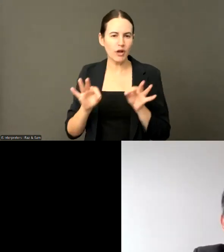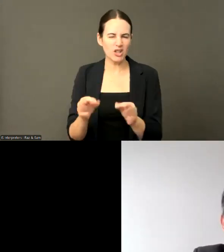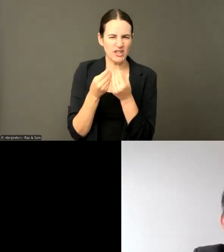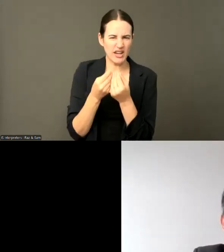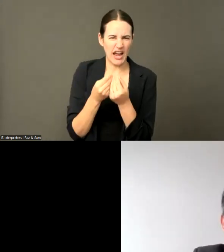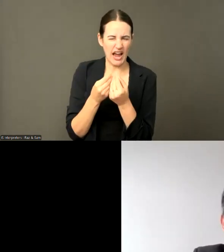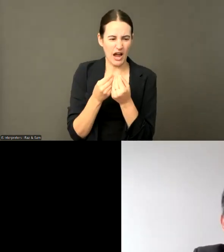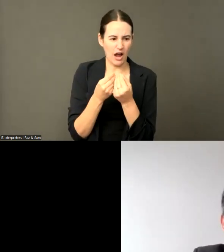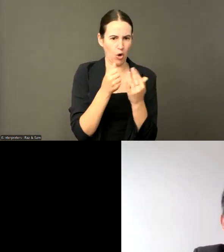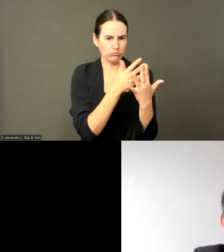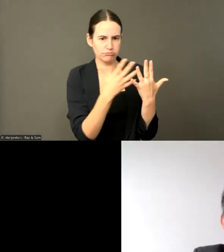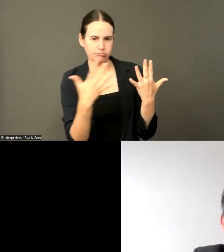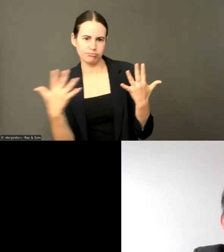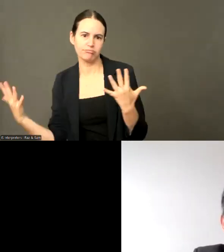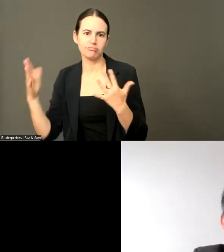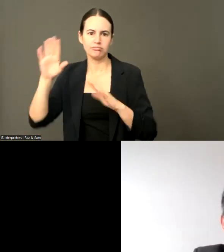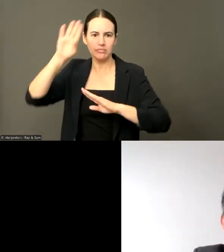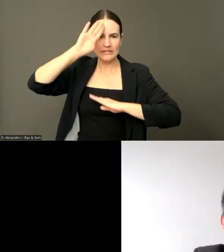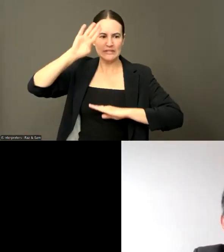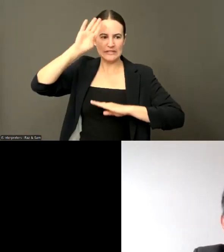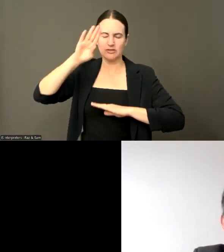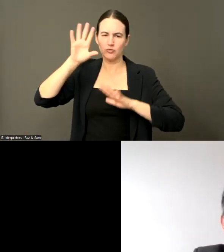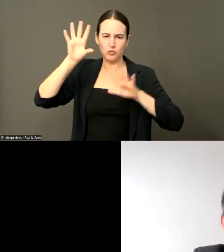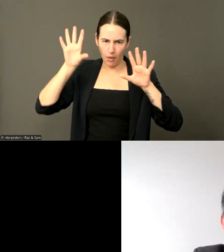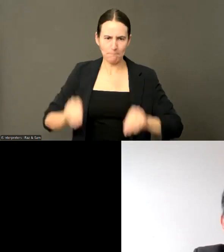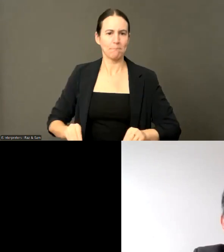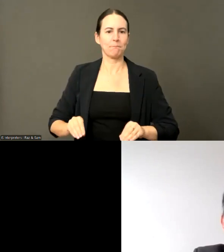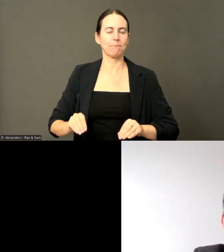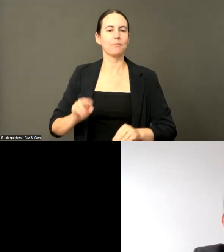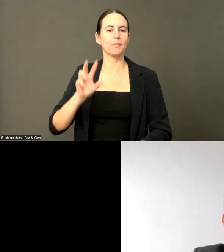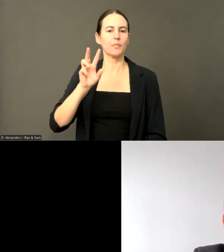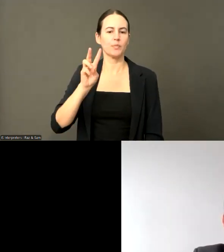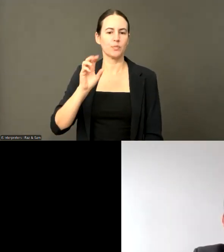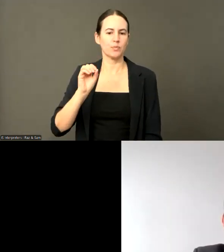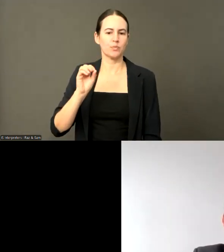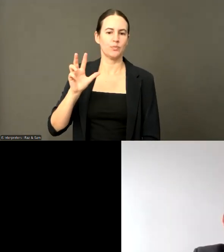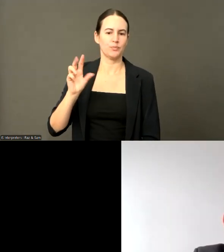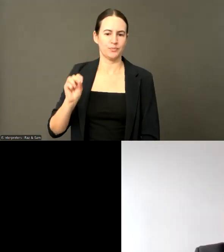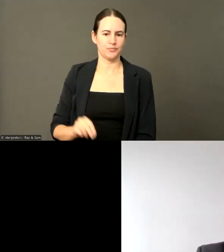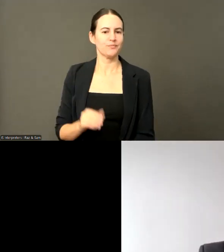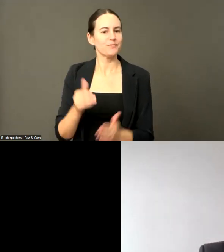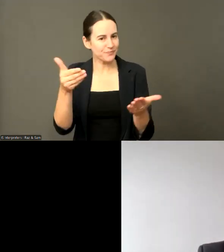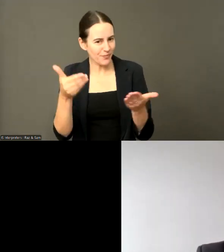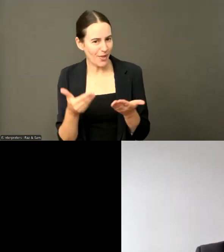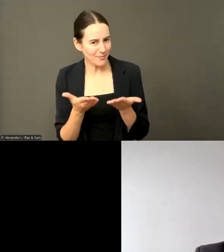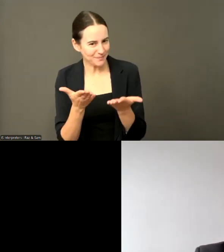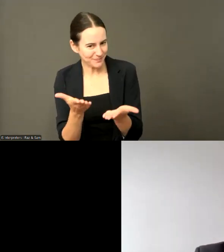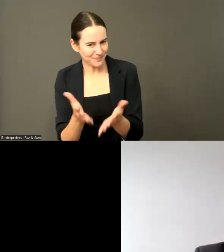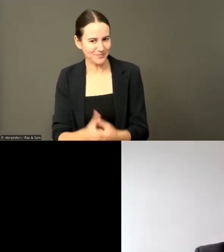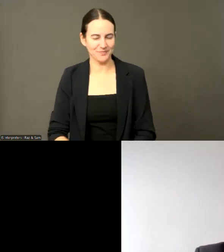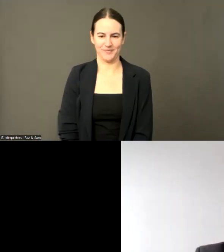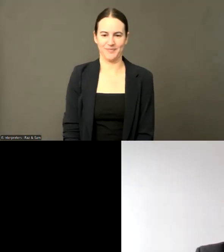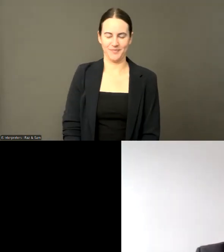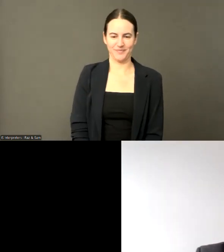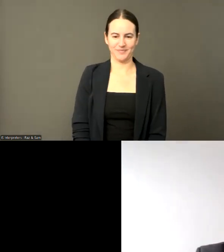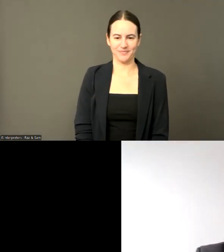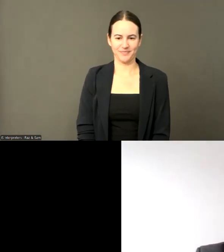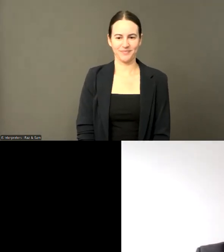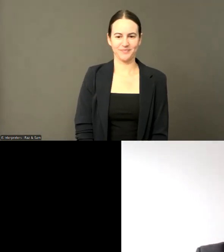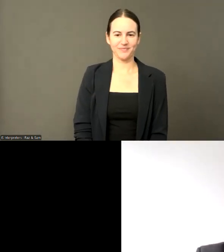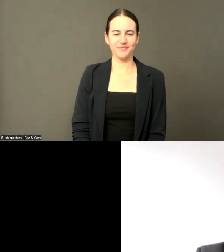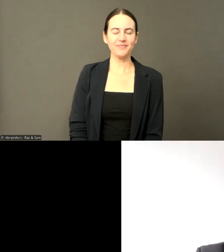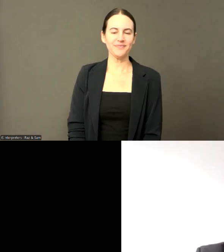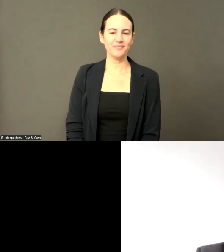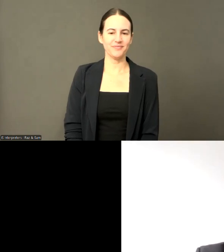experiências feitas pela Colômbia e suas condições para eliminar as doenças múltiplas transmissíveis, suas condições